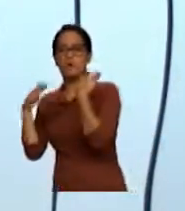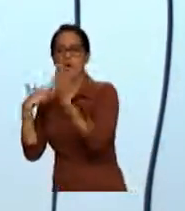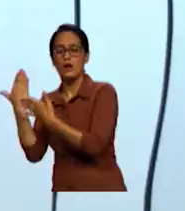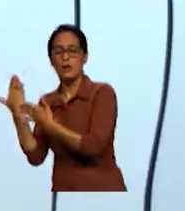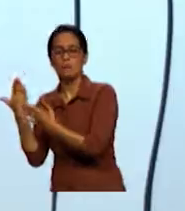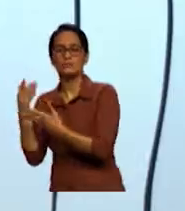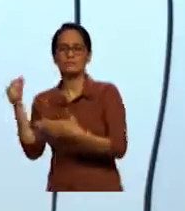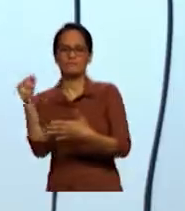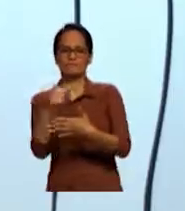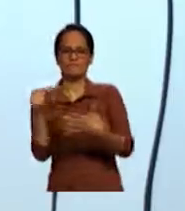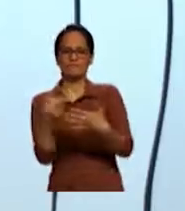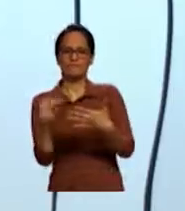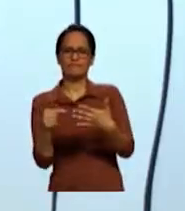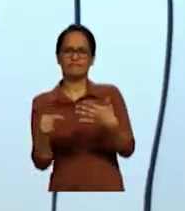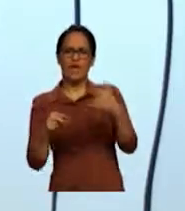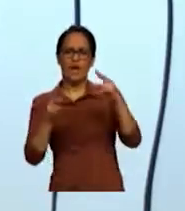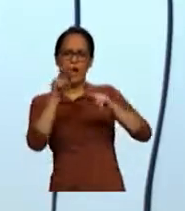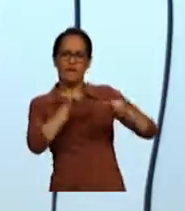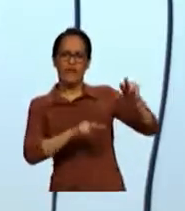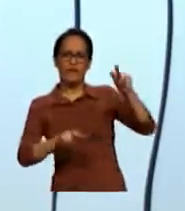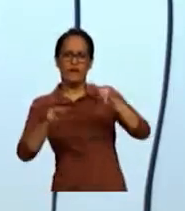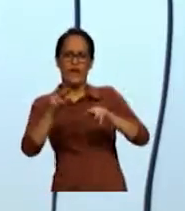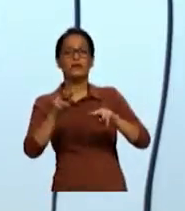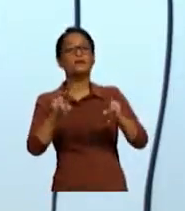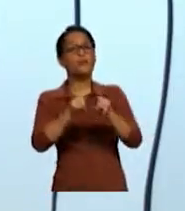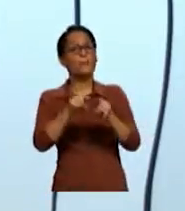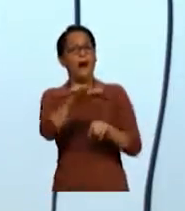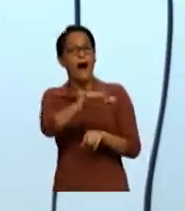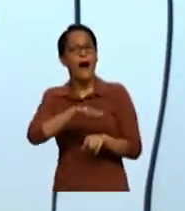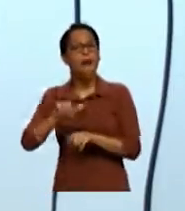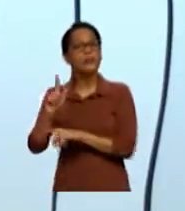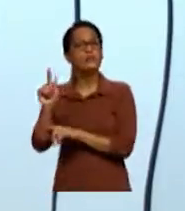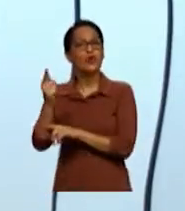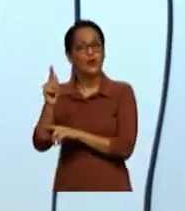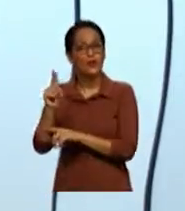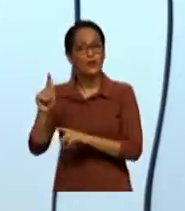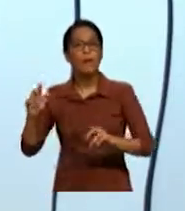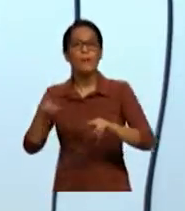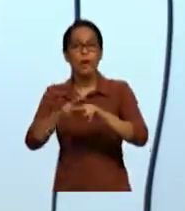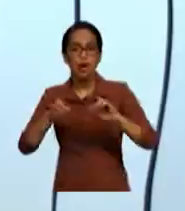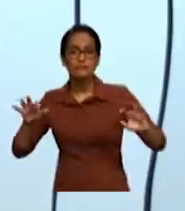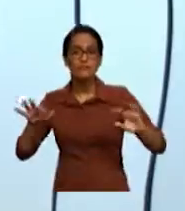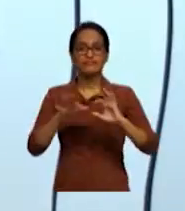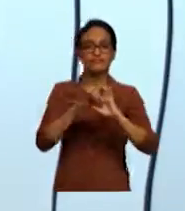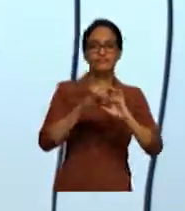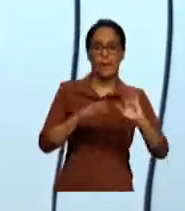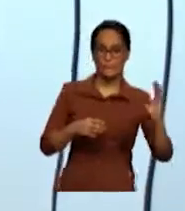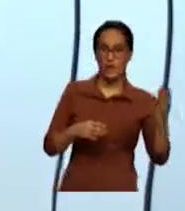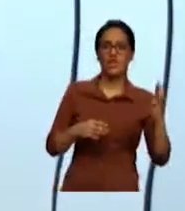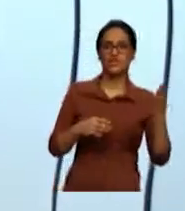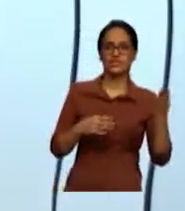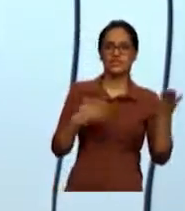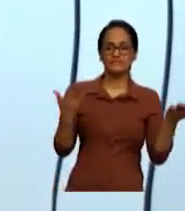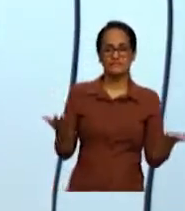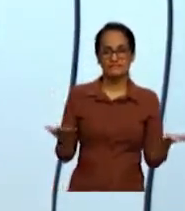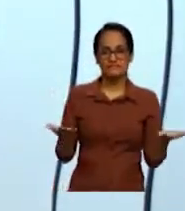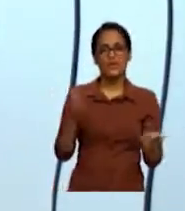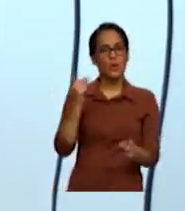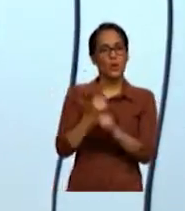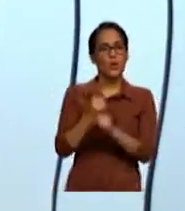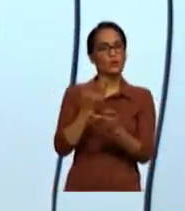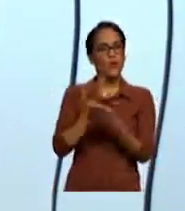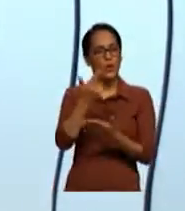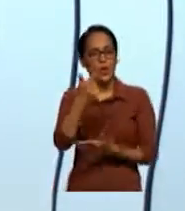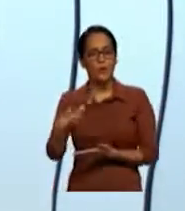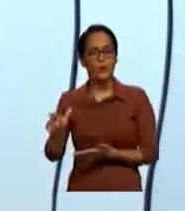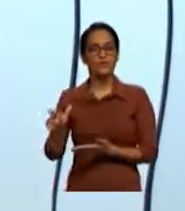que vão ser estudados na geografia também, que é um contexto de interdisciplinaridade. Na próxima aula, como eu falei,